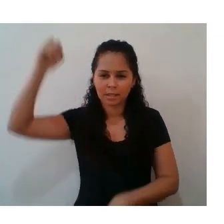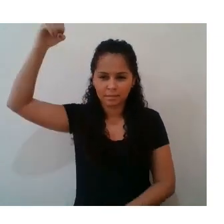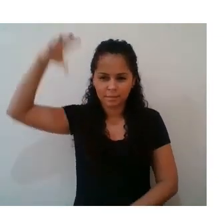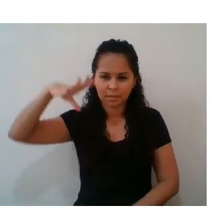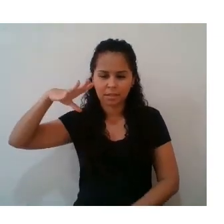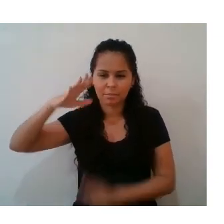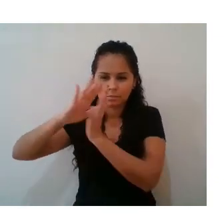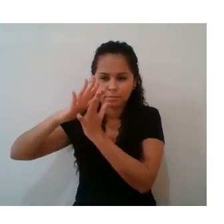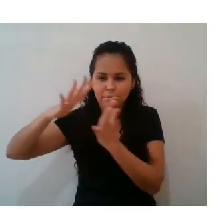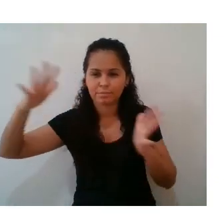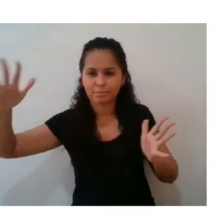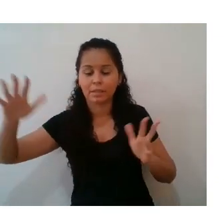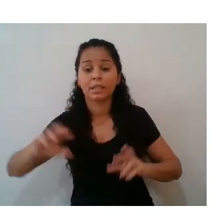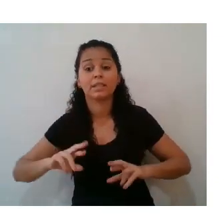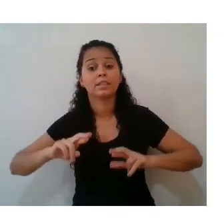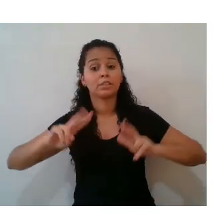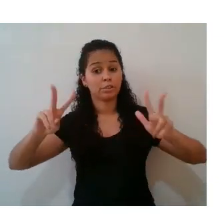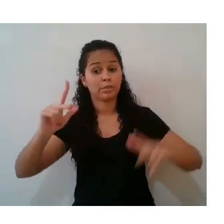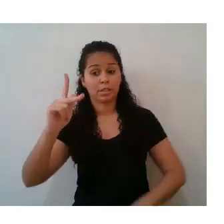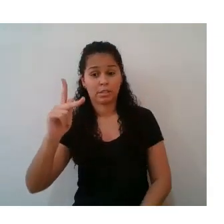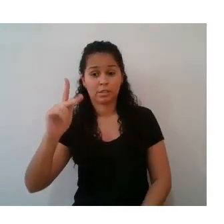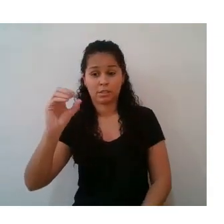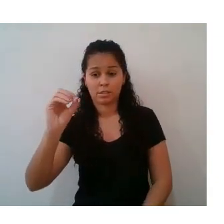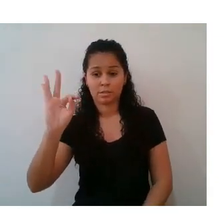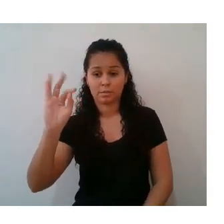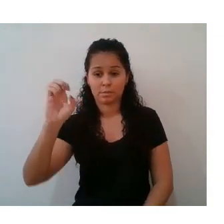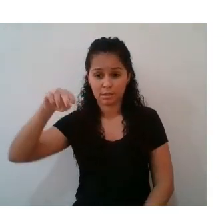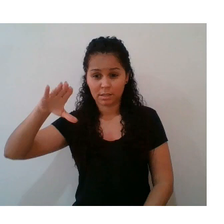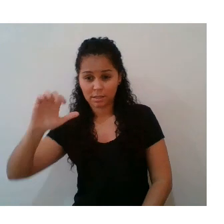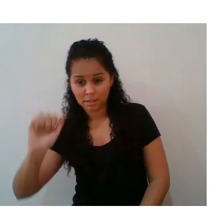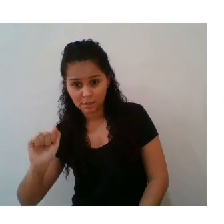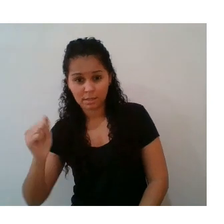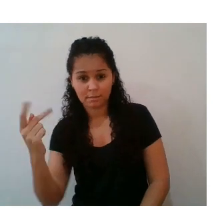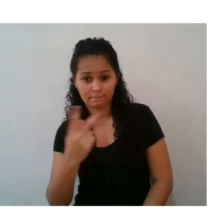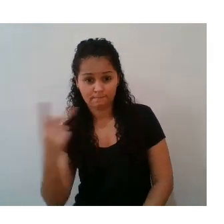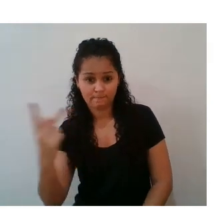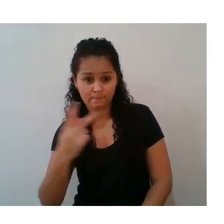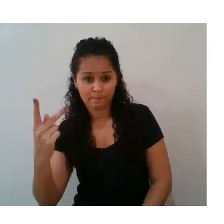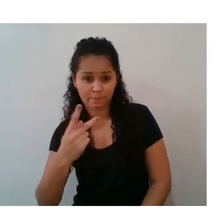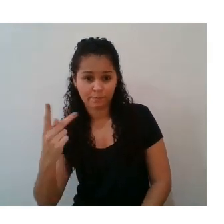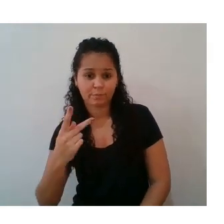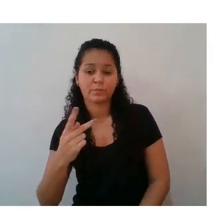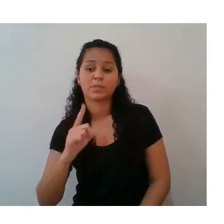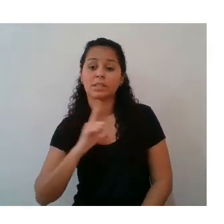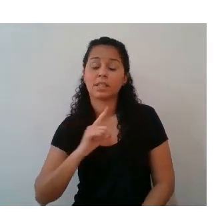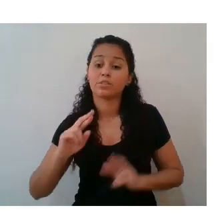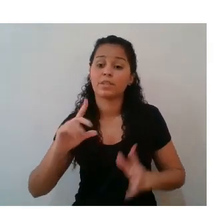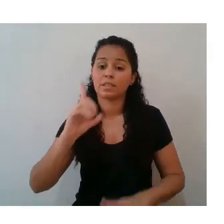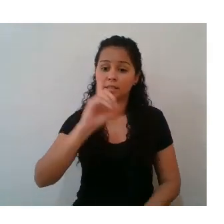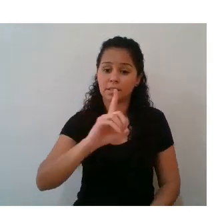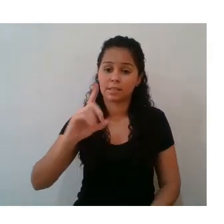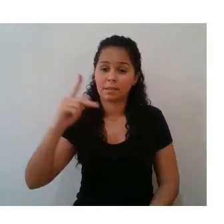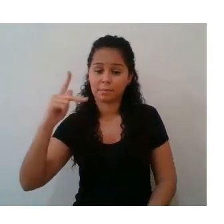elas têm diferentes potências, 40 ohms e 40 ohms. Elas, embora elas apresentem aqui diferenças de dPs,